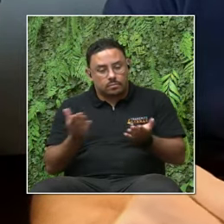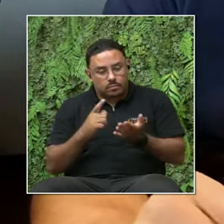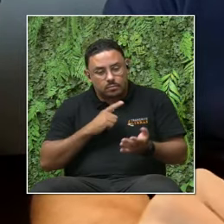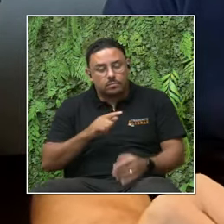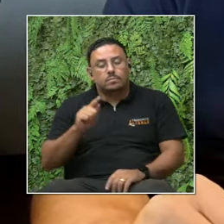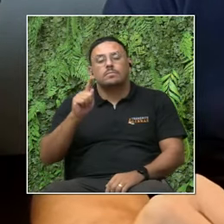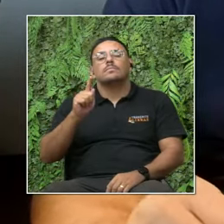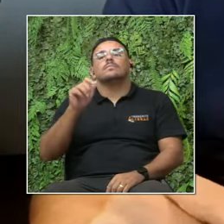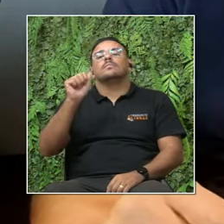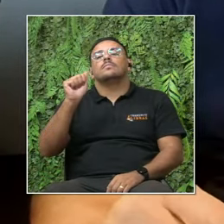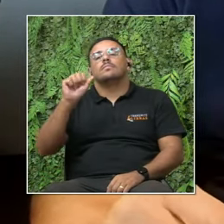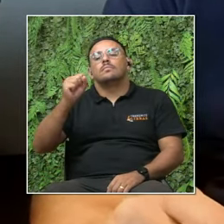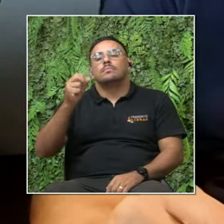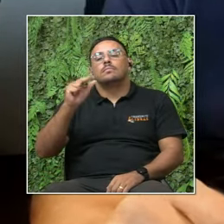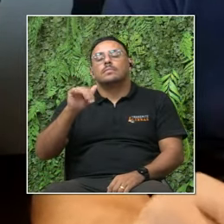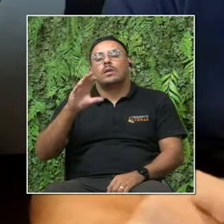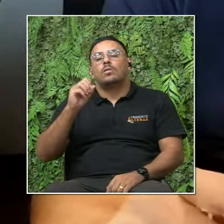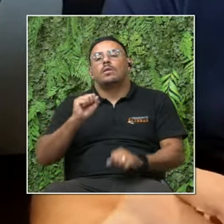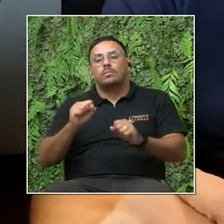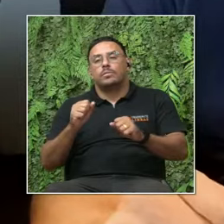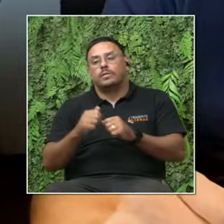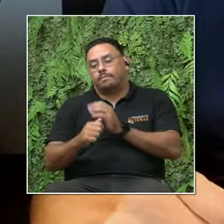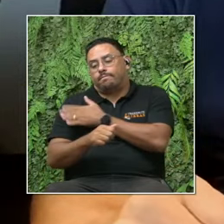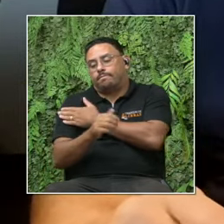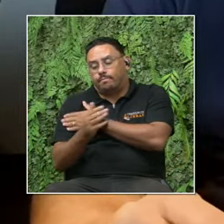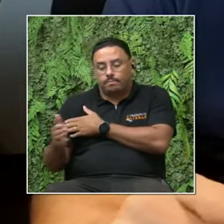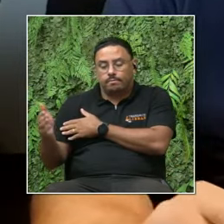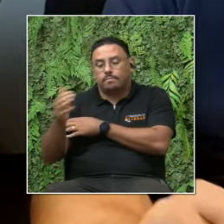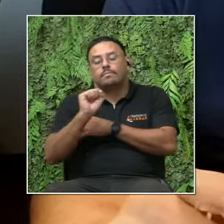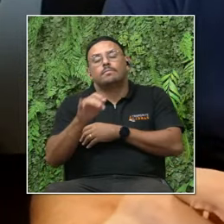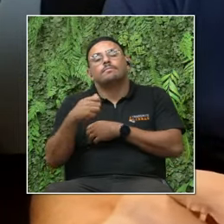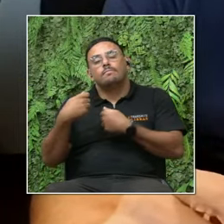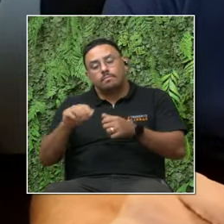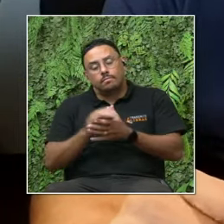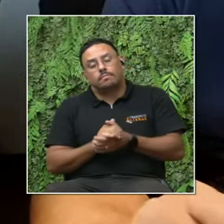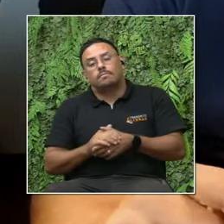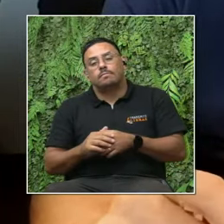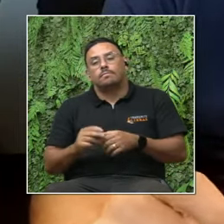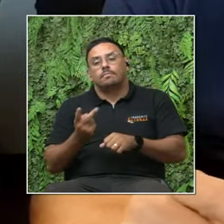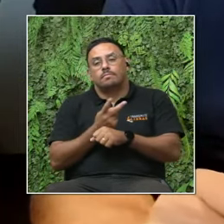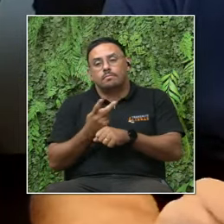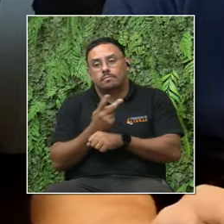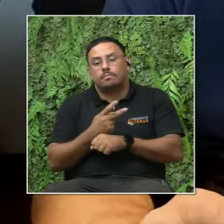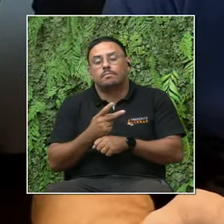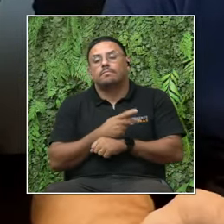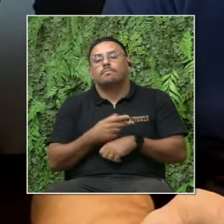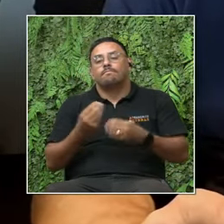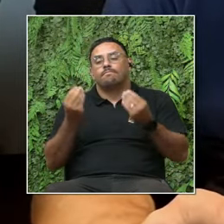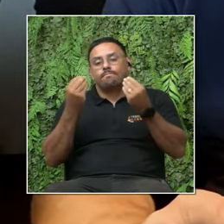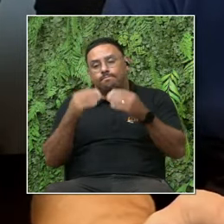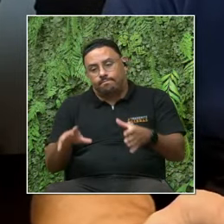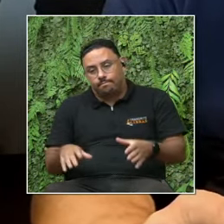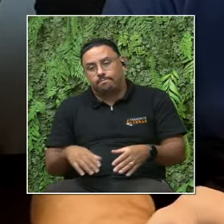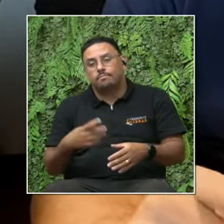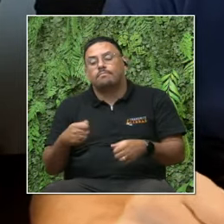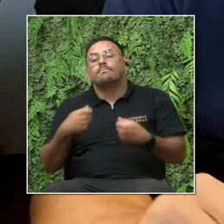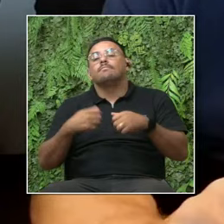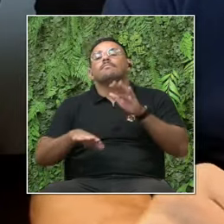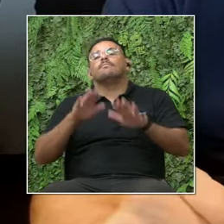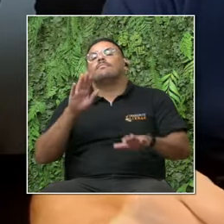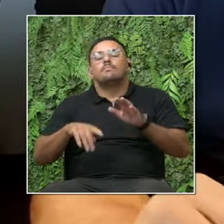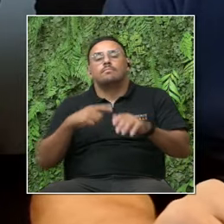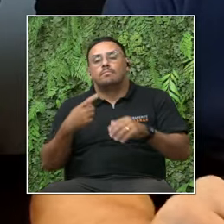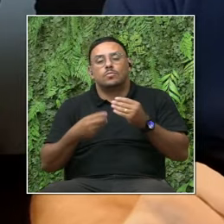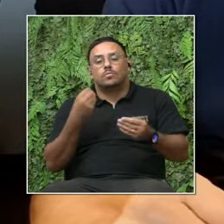gasolina pode ser uma opção pelo lado direito em caso de necessidade de correr atrás do prejuízo então Bob vai depender